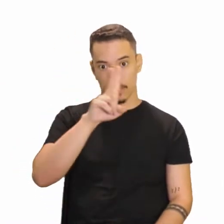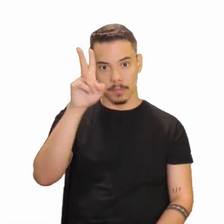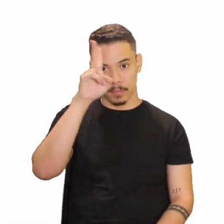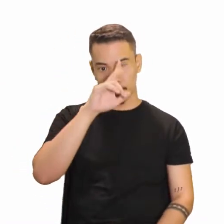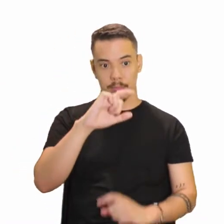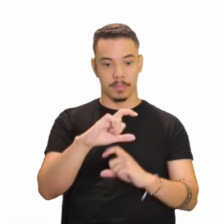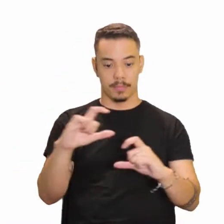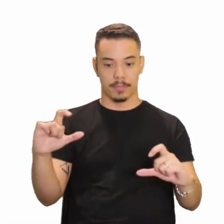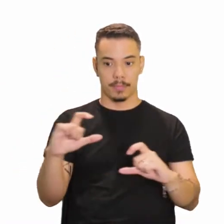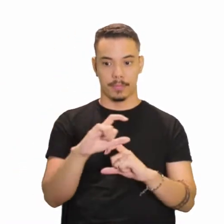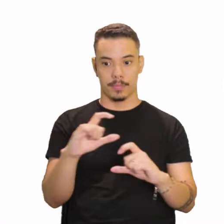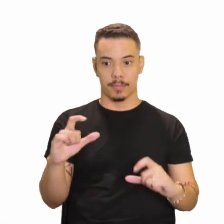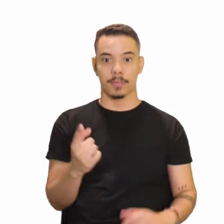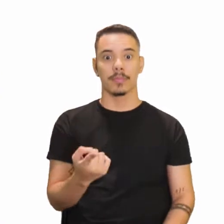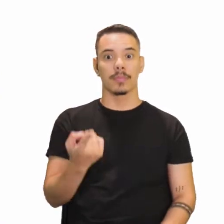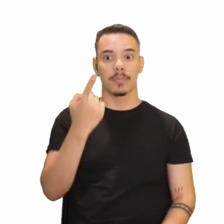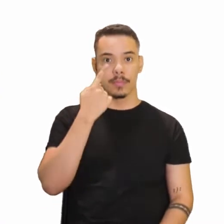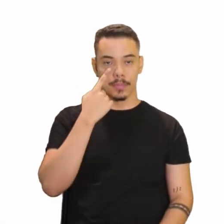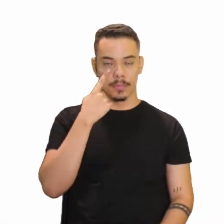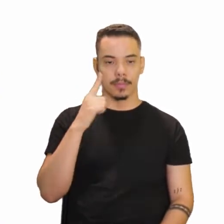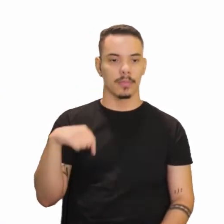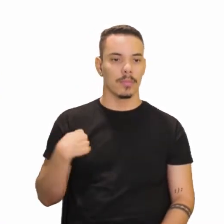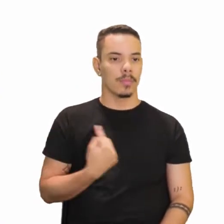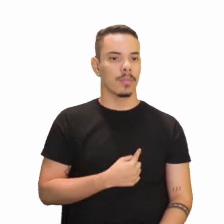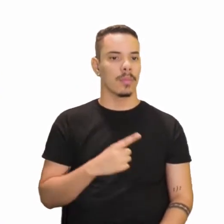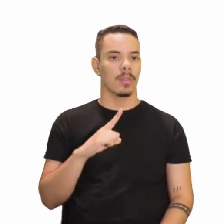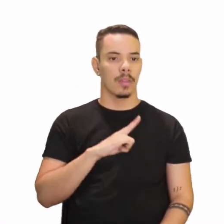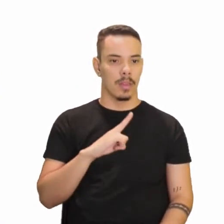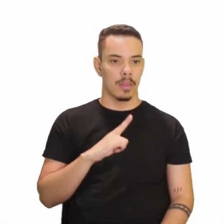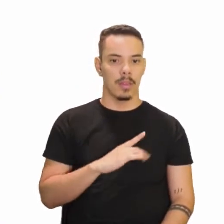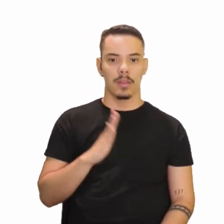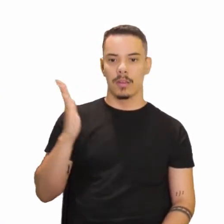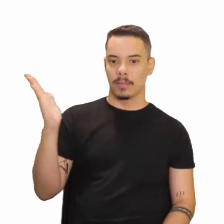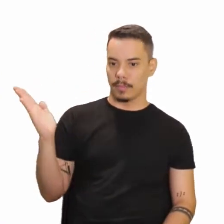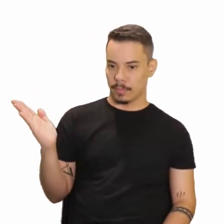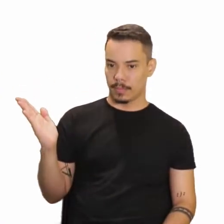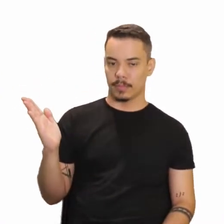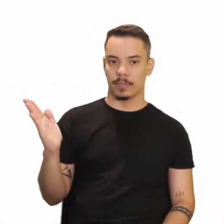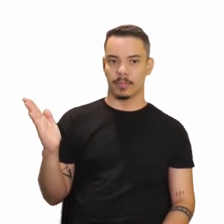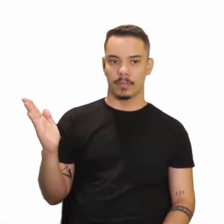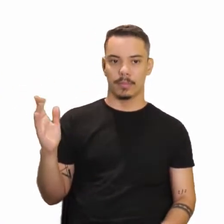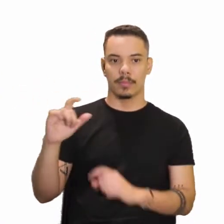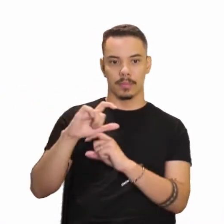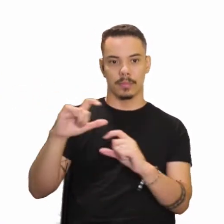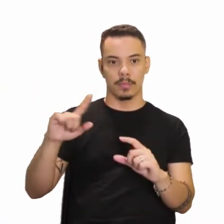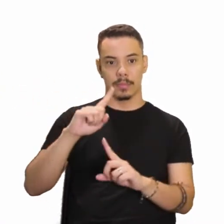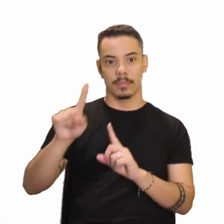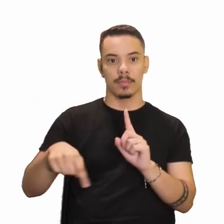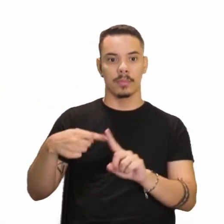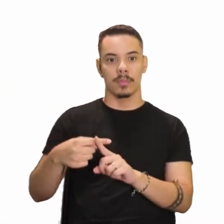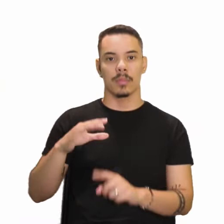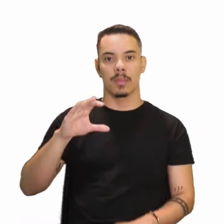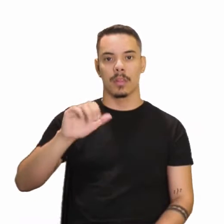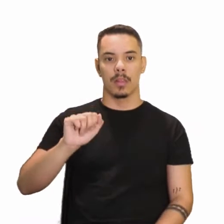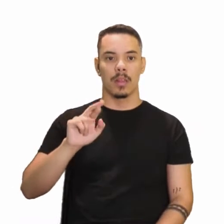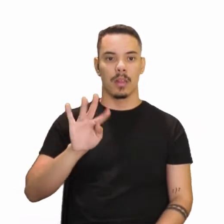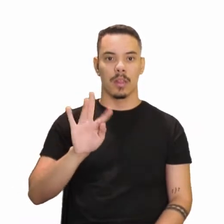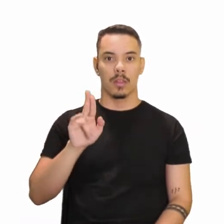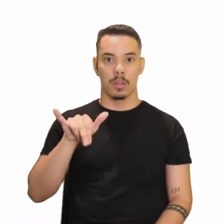em quadrinhos ó nós temos aqui as charges e os cartoons